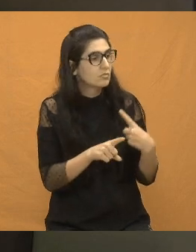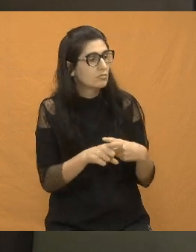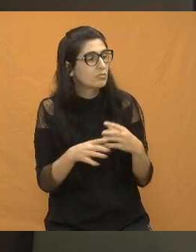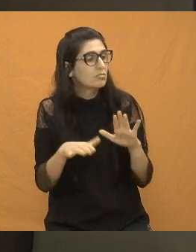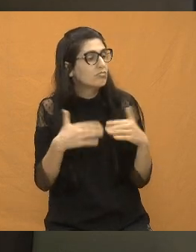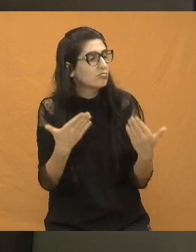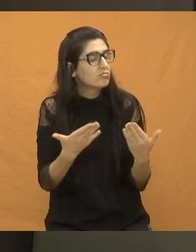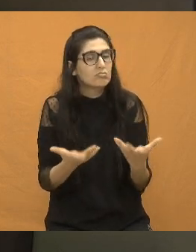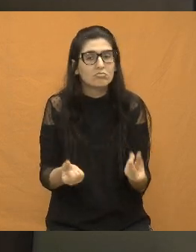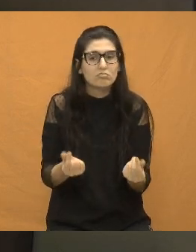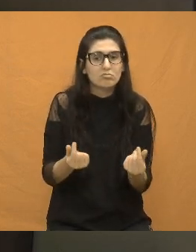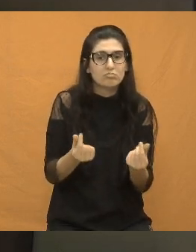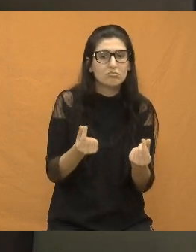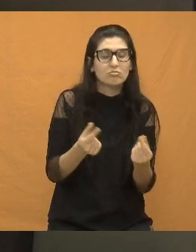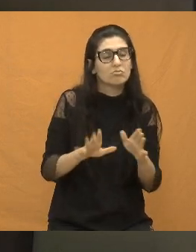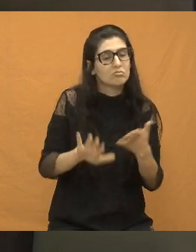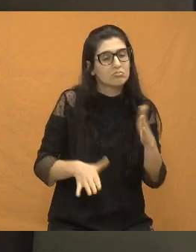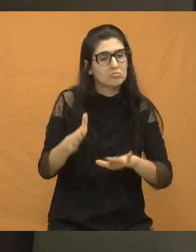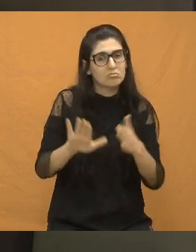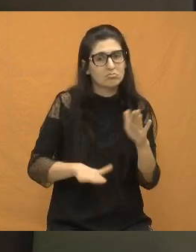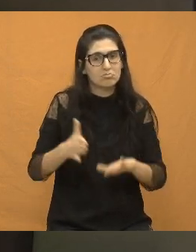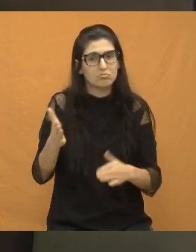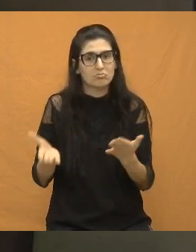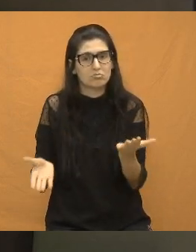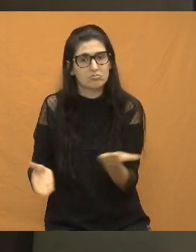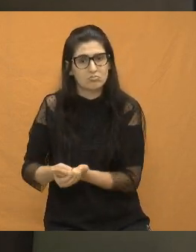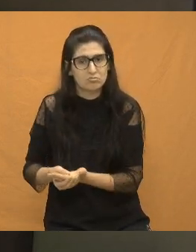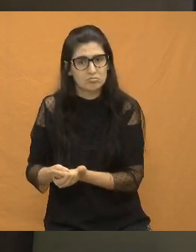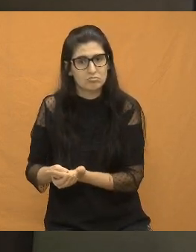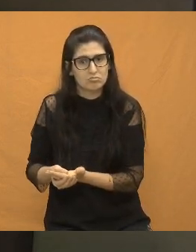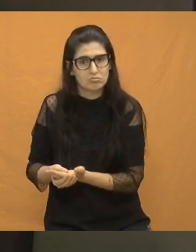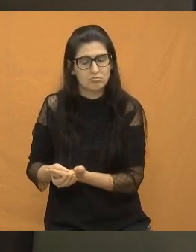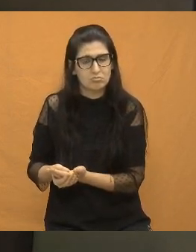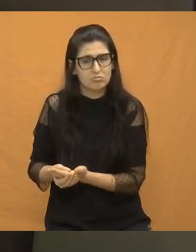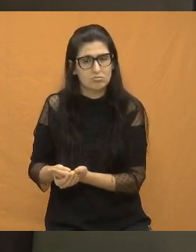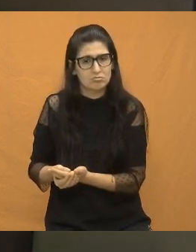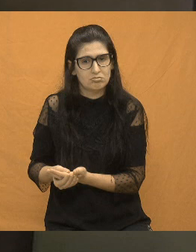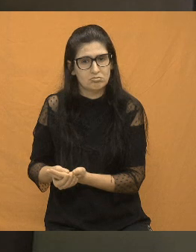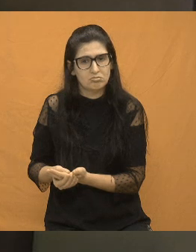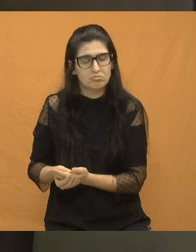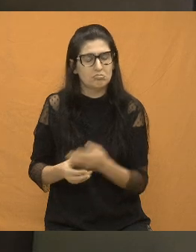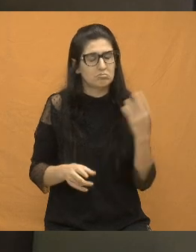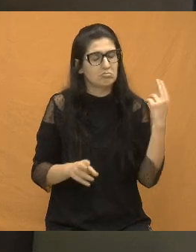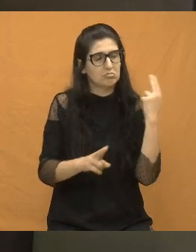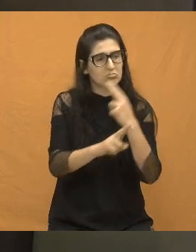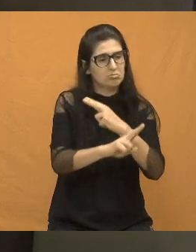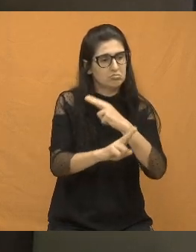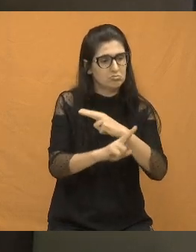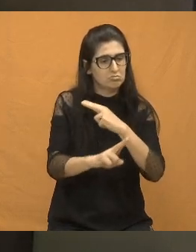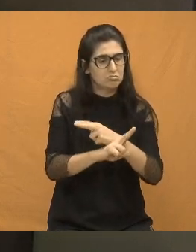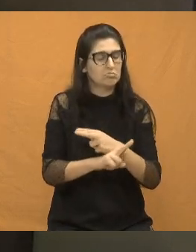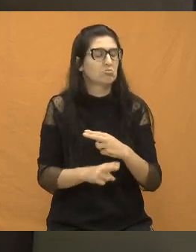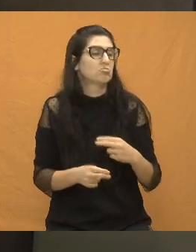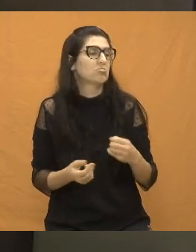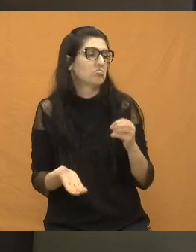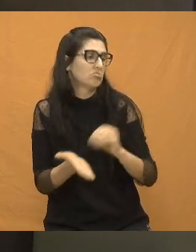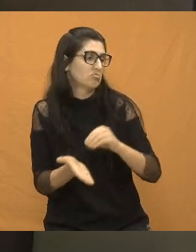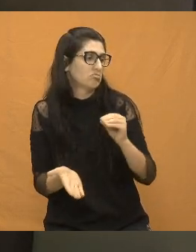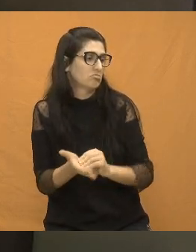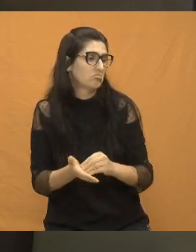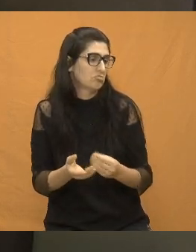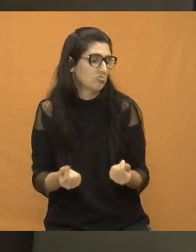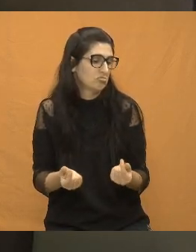vezes é processo, né, alguma coisa até que envolva Caixa Econômica, liberar verba e tal.